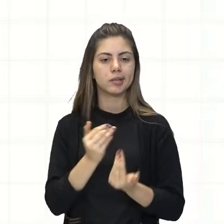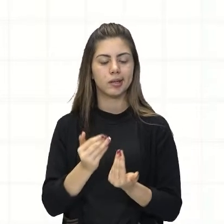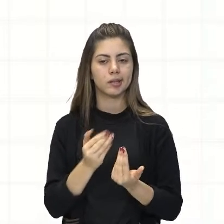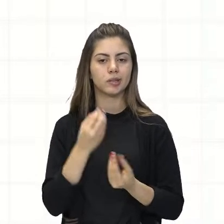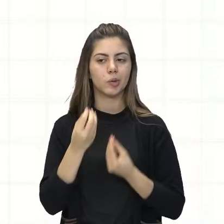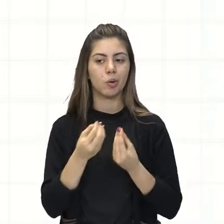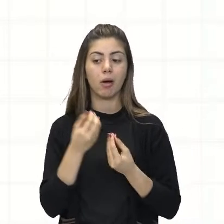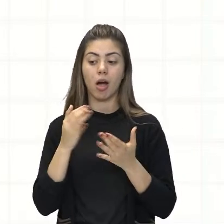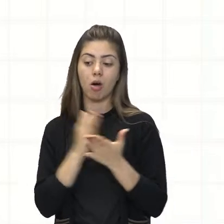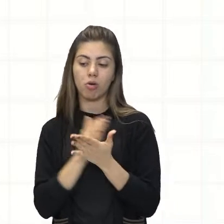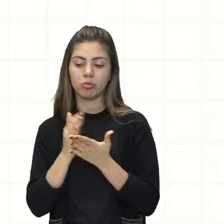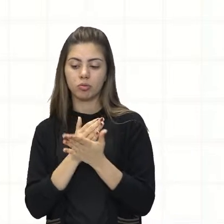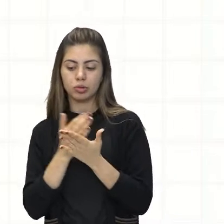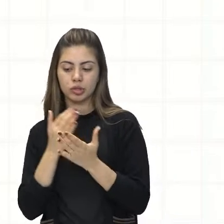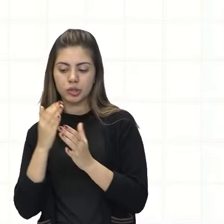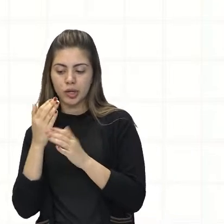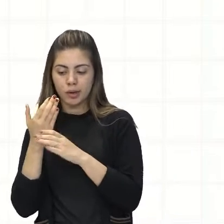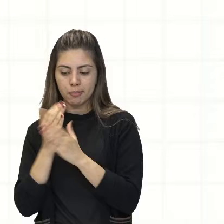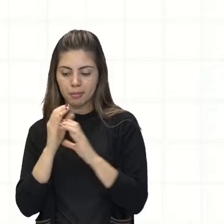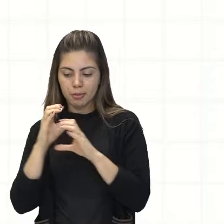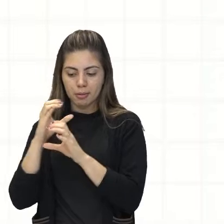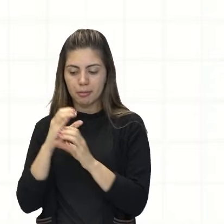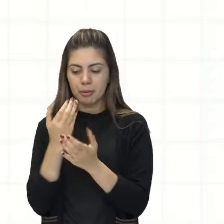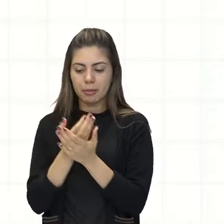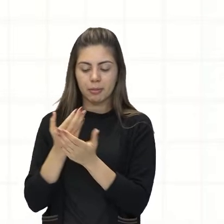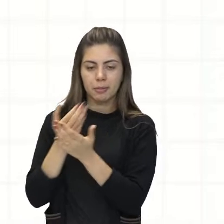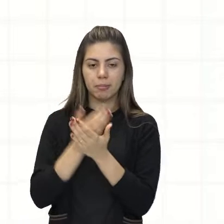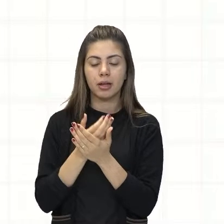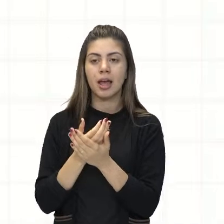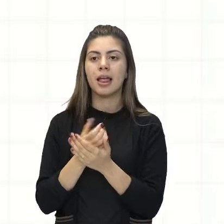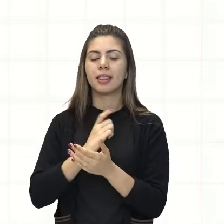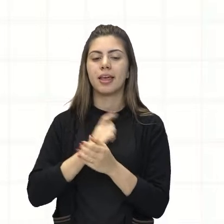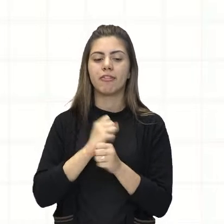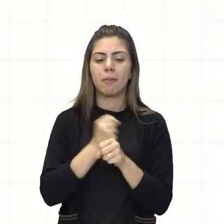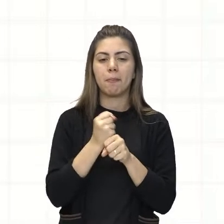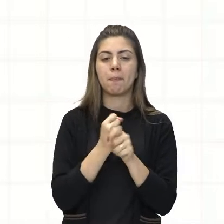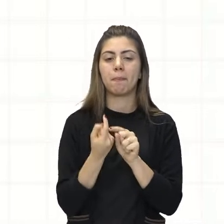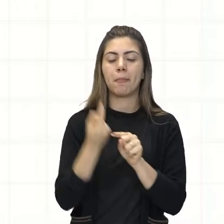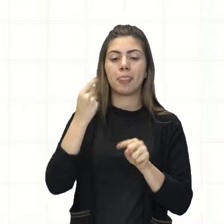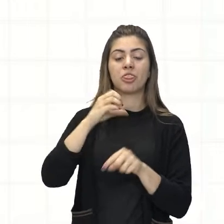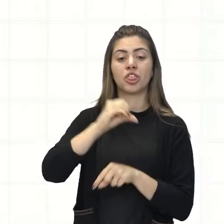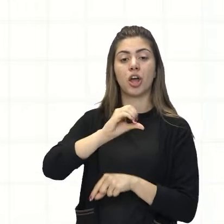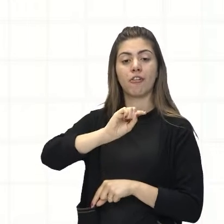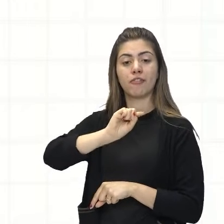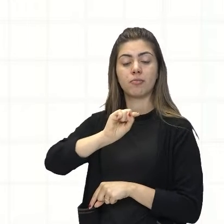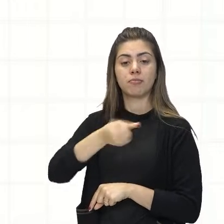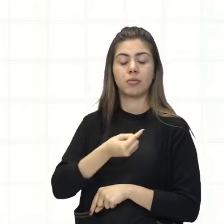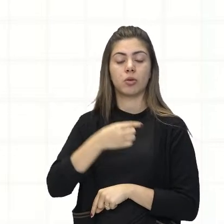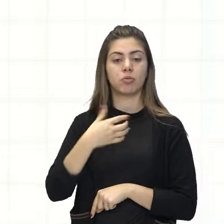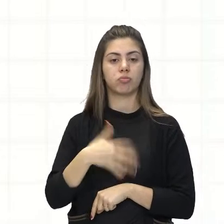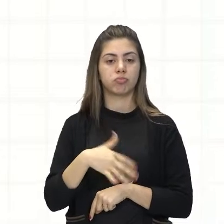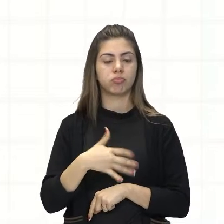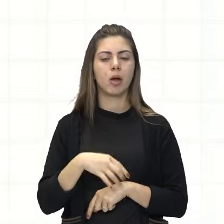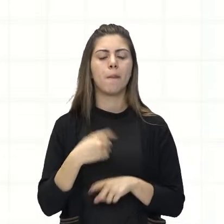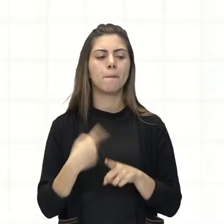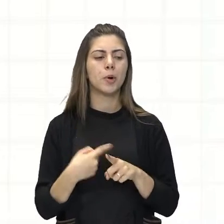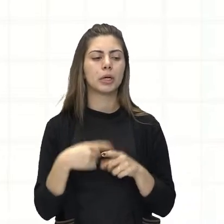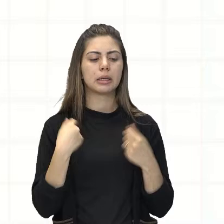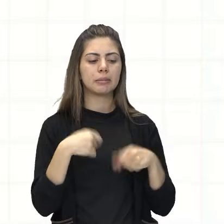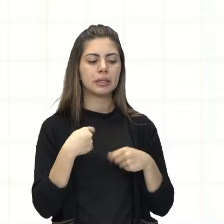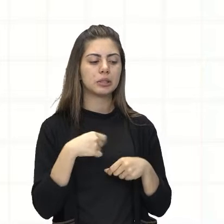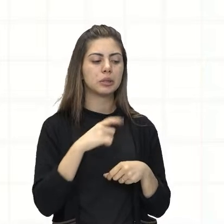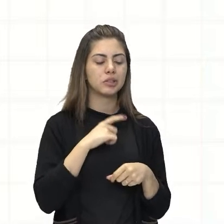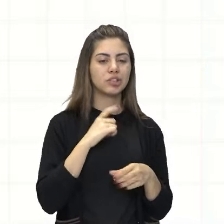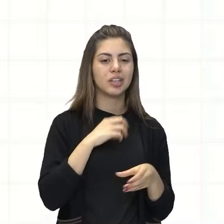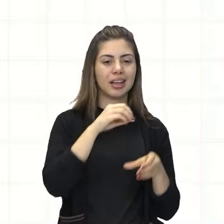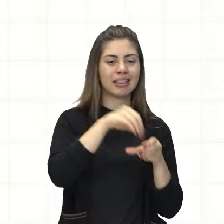acontecido a partir de 9.000 anos atrás. Por que a mandioca precisou ser domesticada? Porque ela continha ali alguns elementos